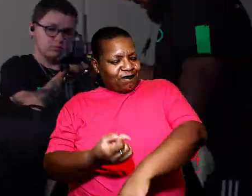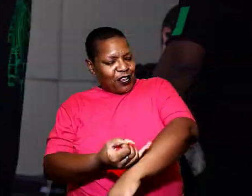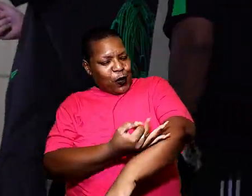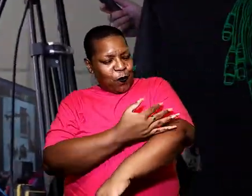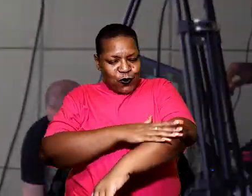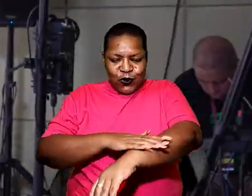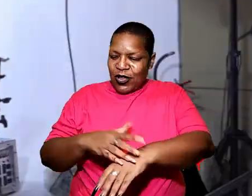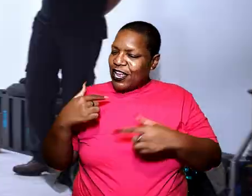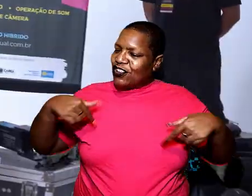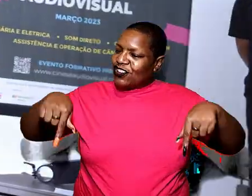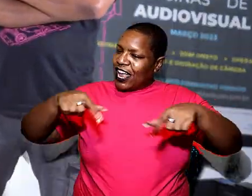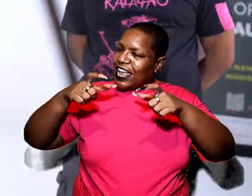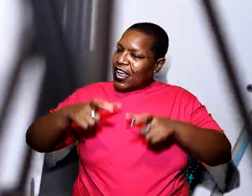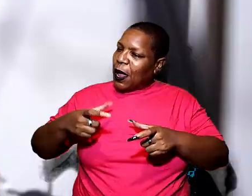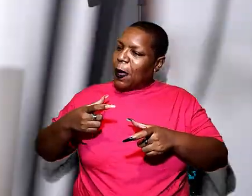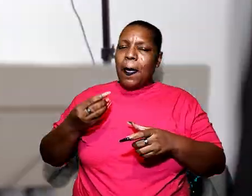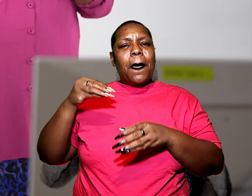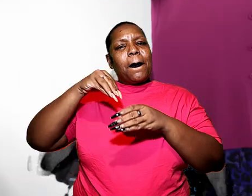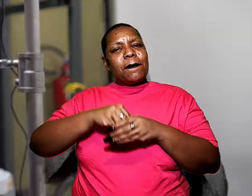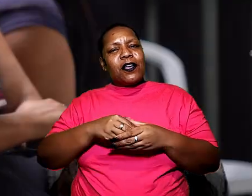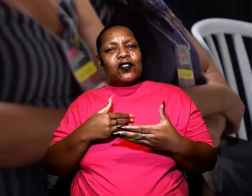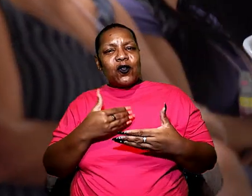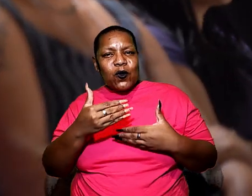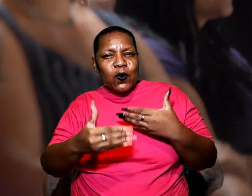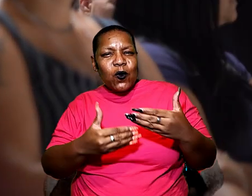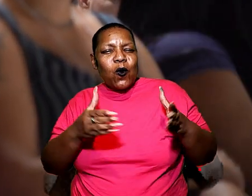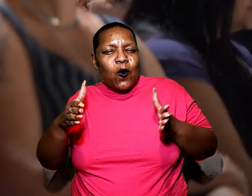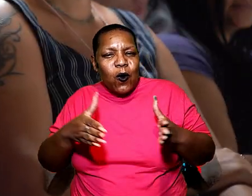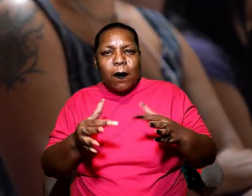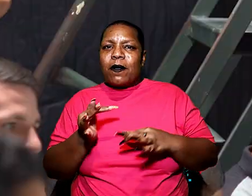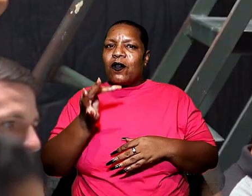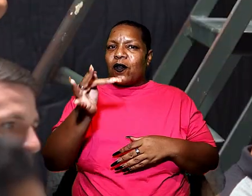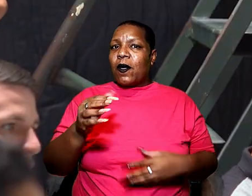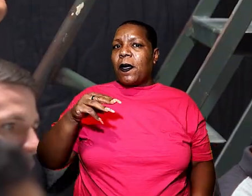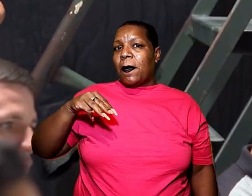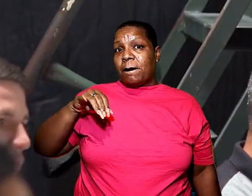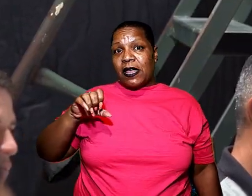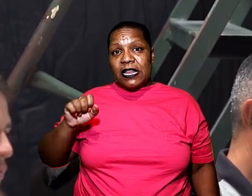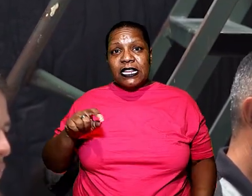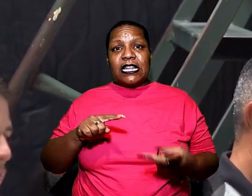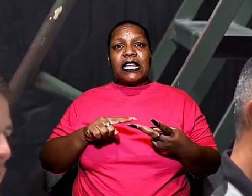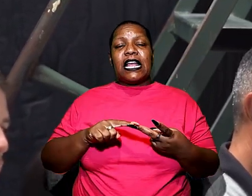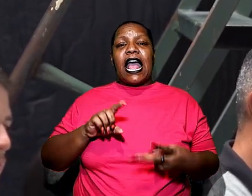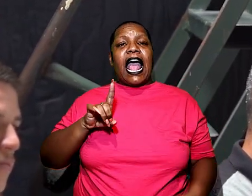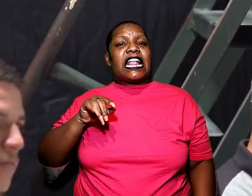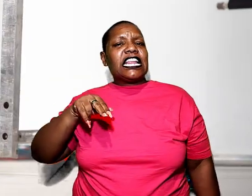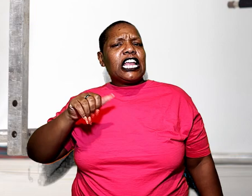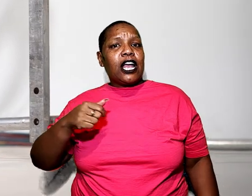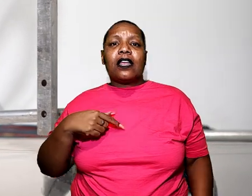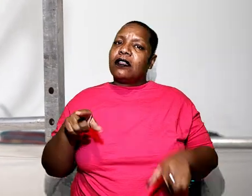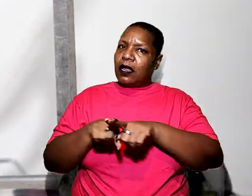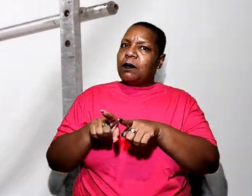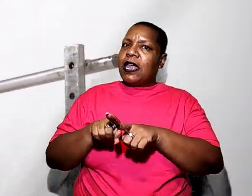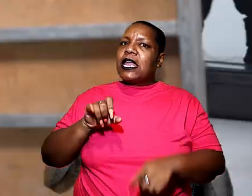É emocionante estar aqui fazendo parte desse primeiro passo de uma longa jornada. Messias e Adriana e Sistem de Alizac